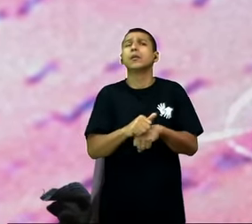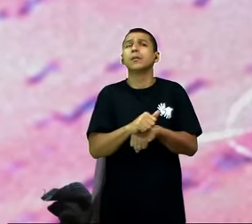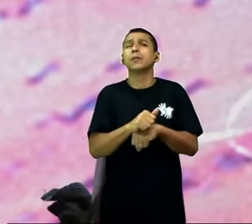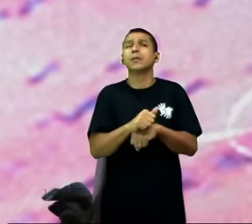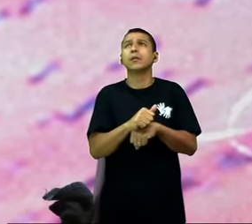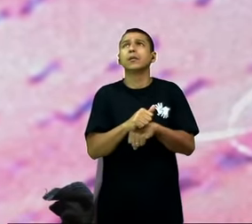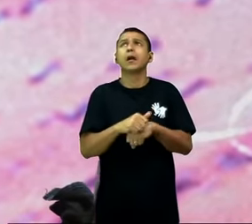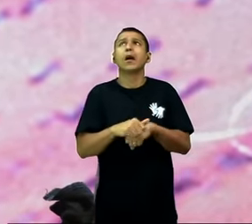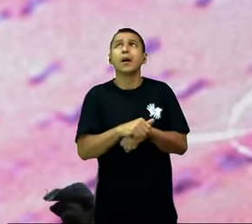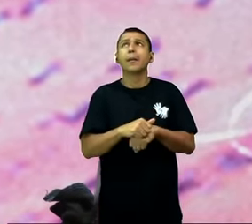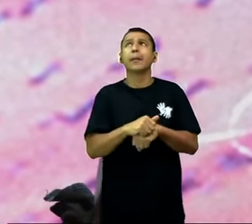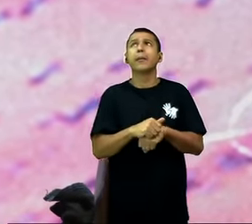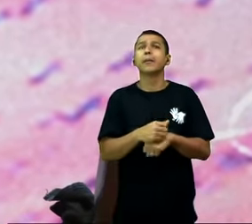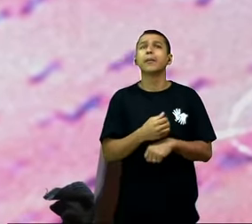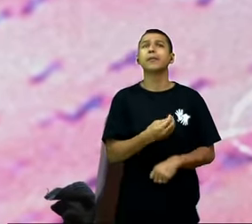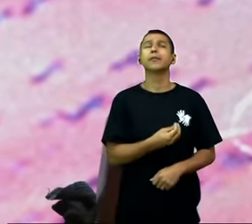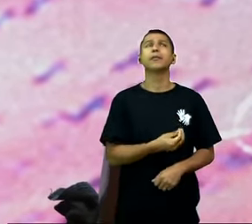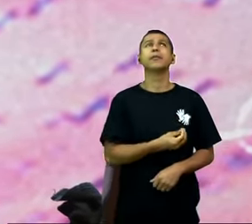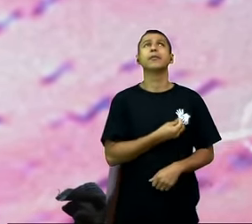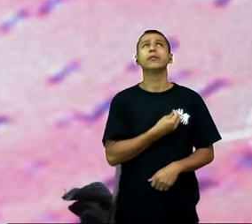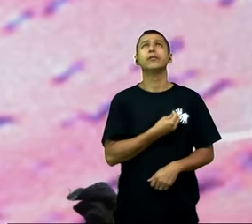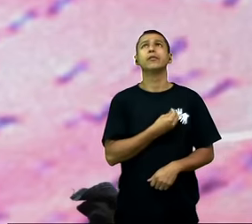Abraão passou a viver